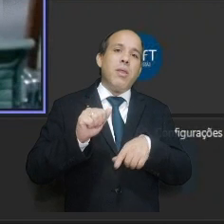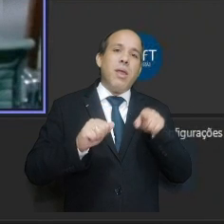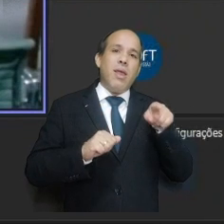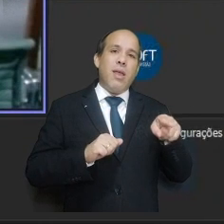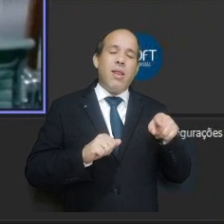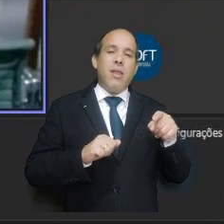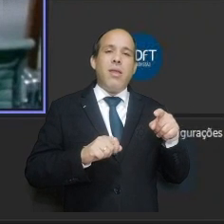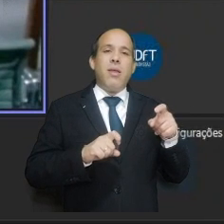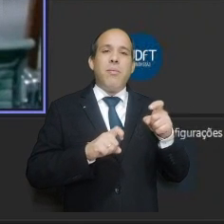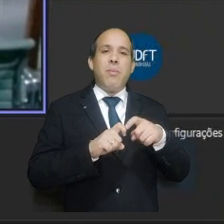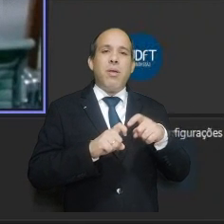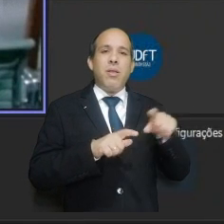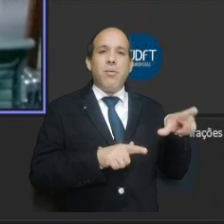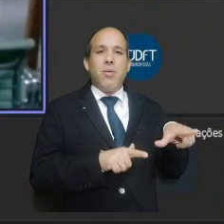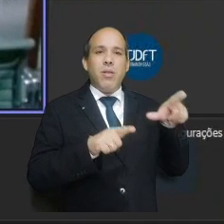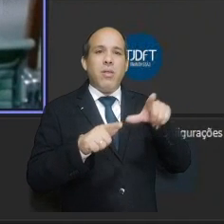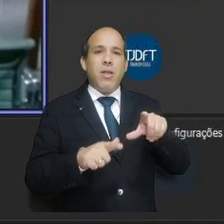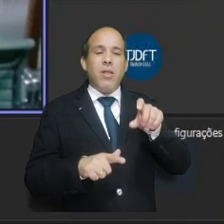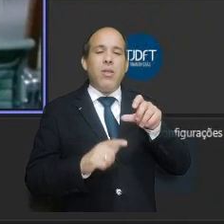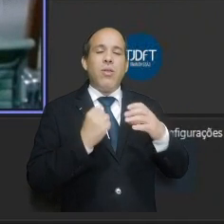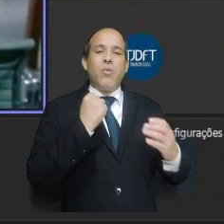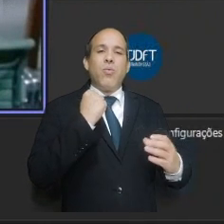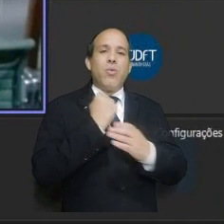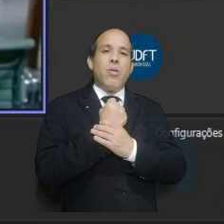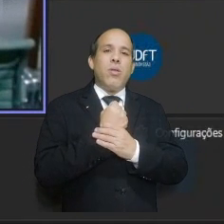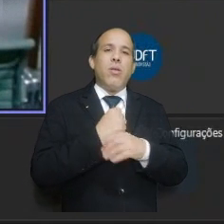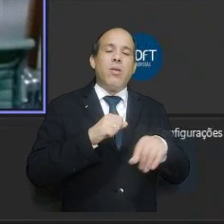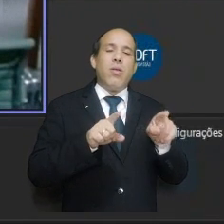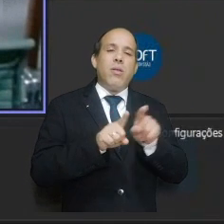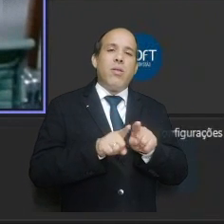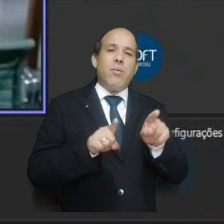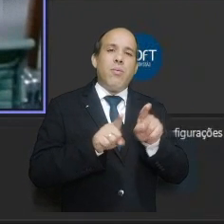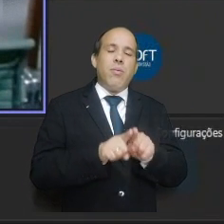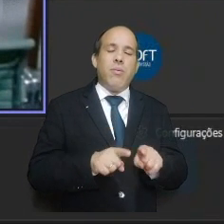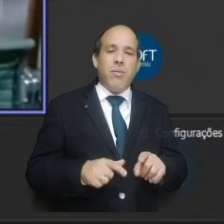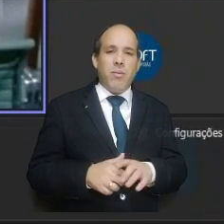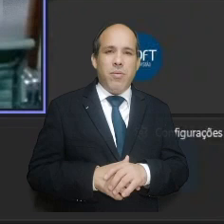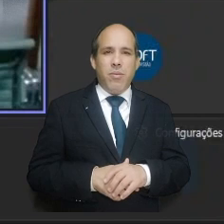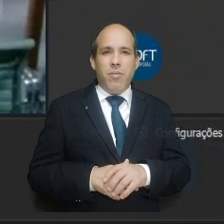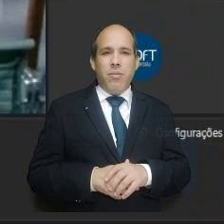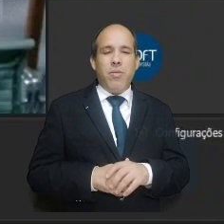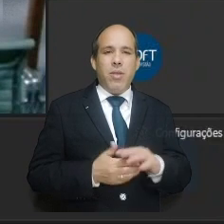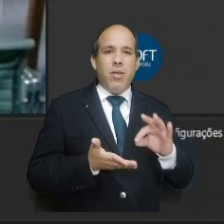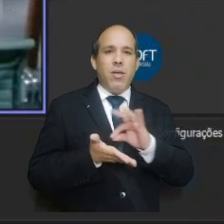é incabível nesta via estreita do mandato de segurança. Destaquei,